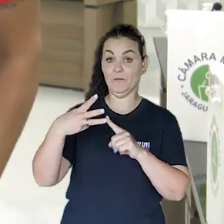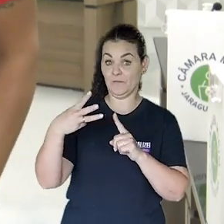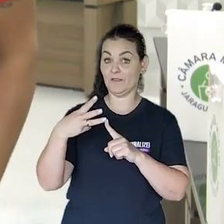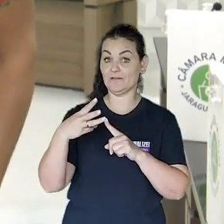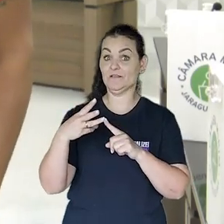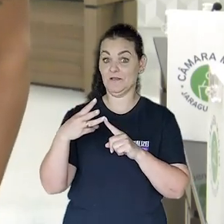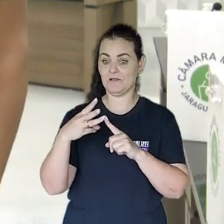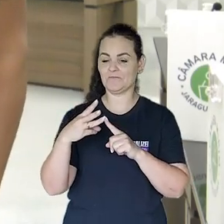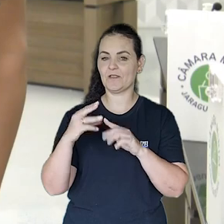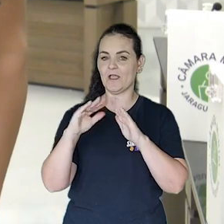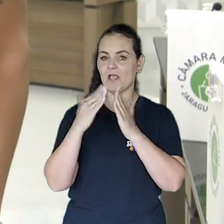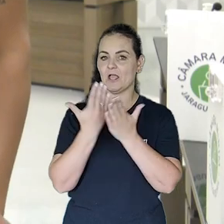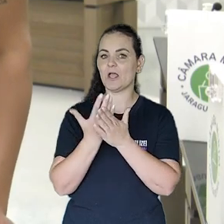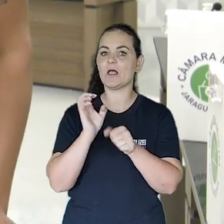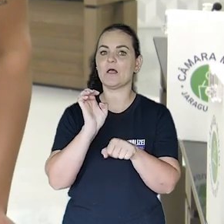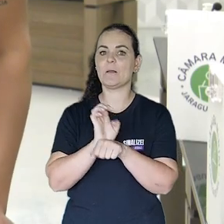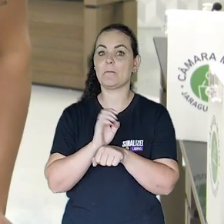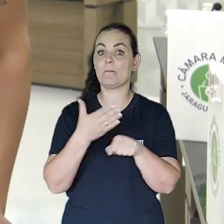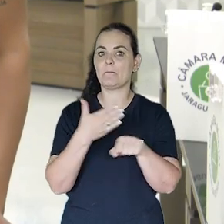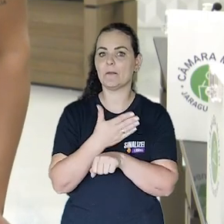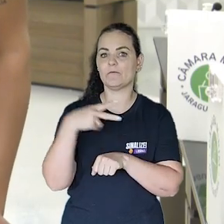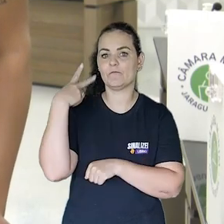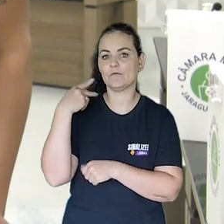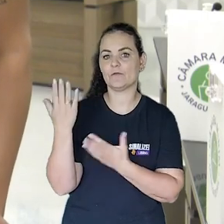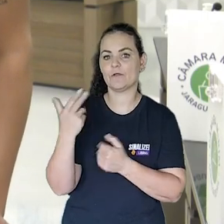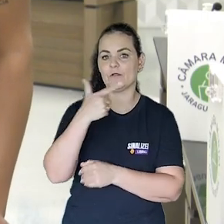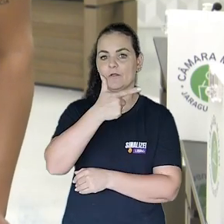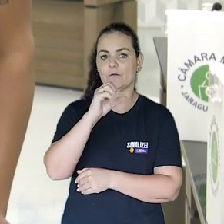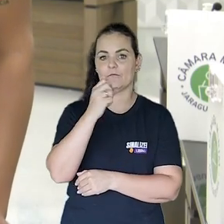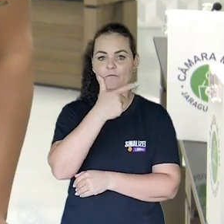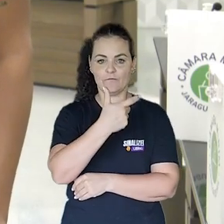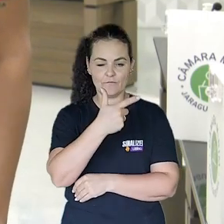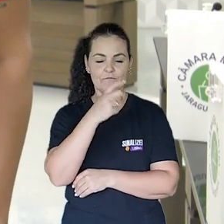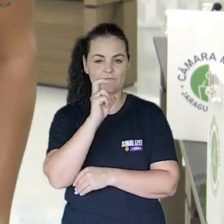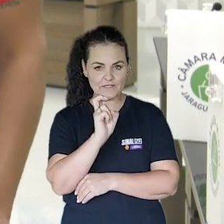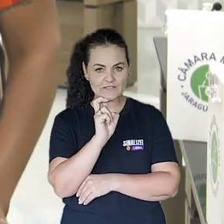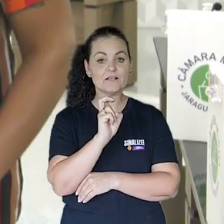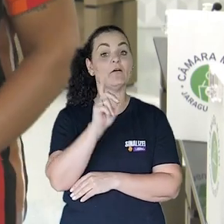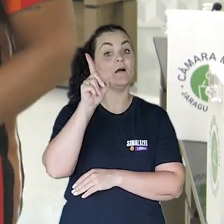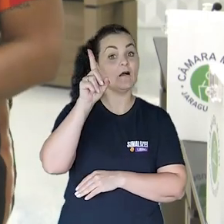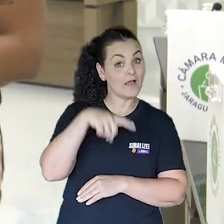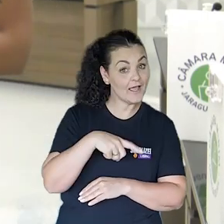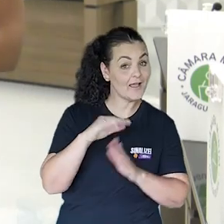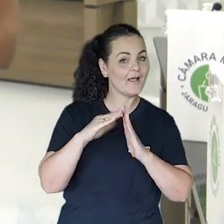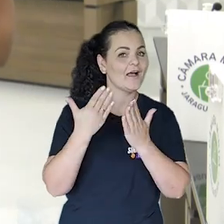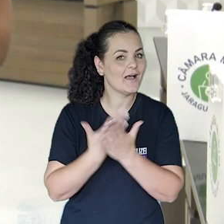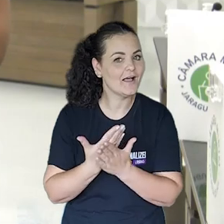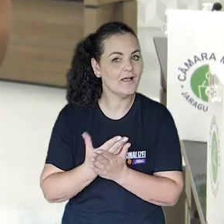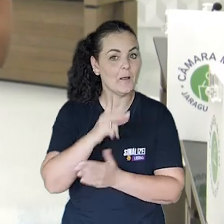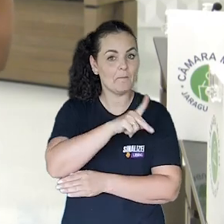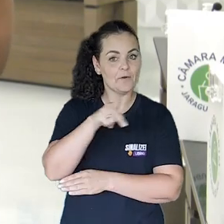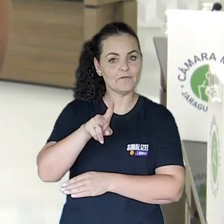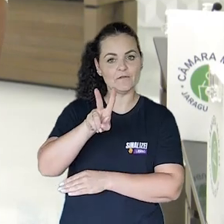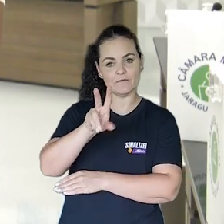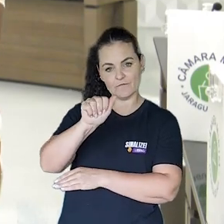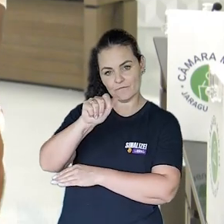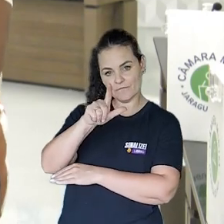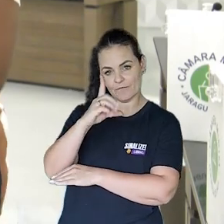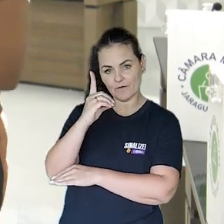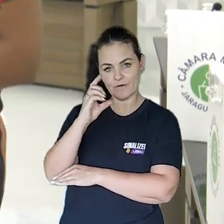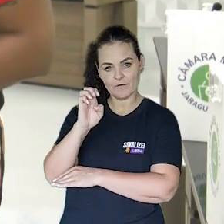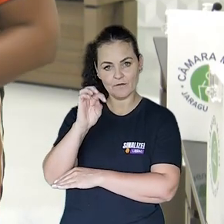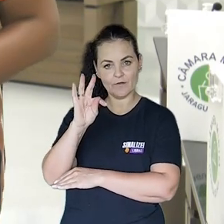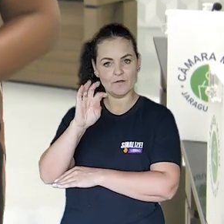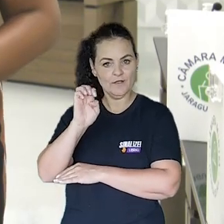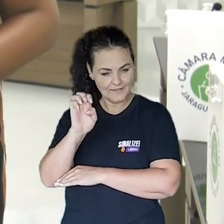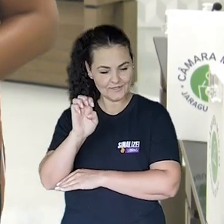2025 é a escola professora Valdete Inês Piazeira Zinders. que é aqui do